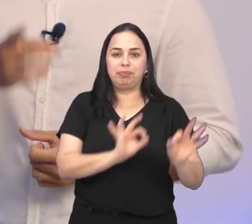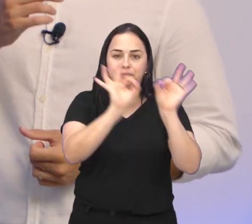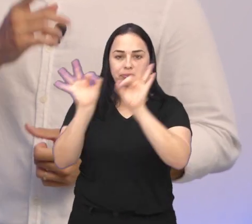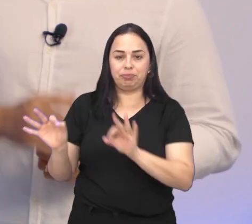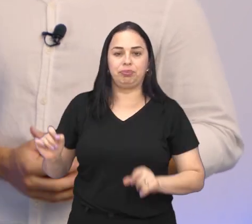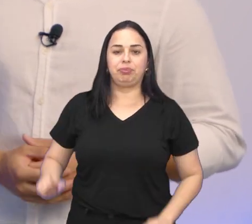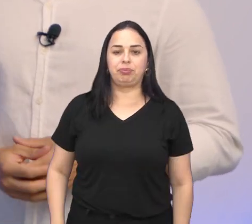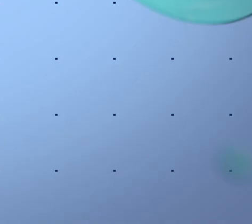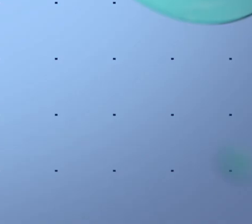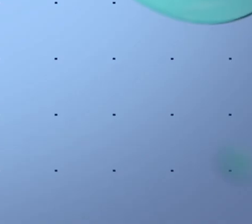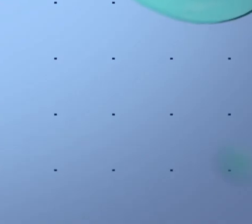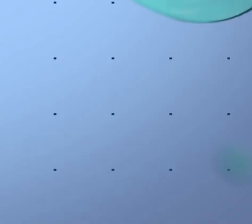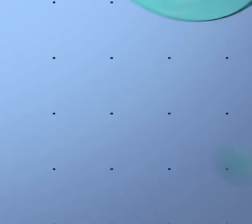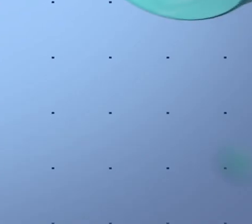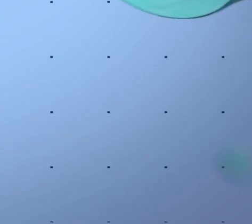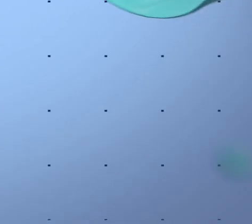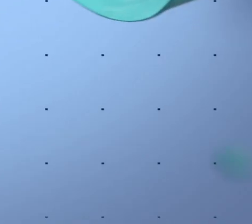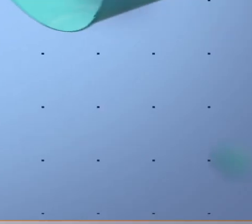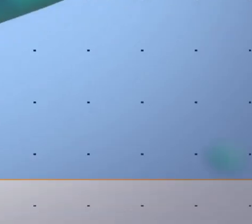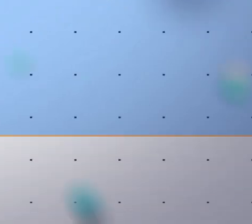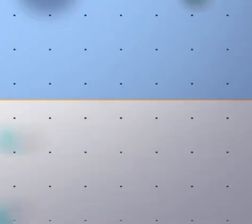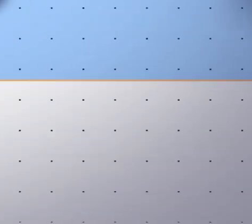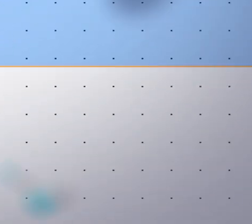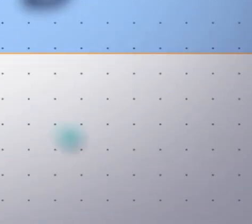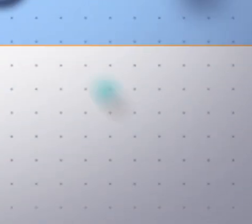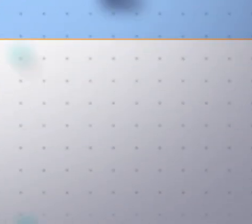doenças. Dá só uma olhada.